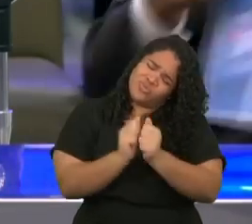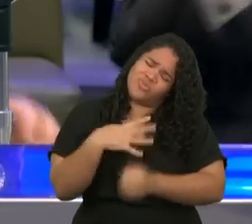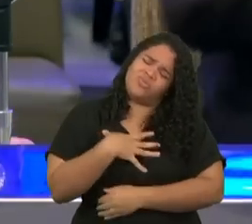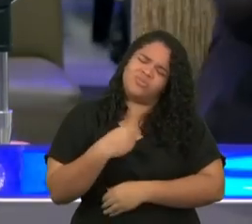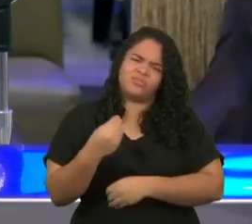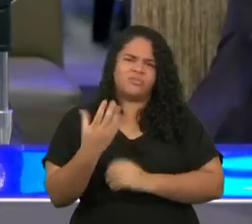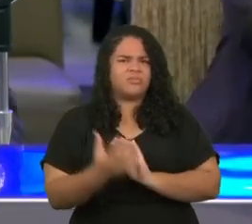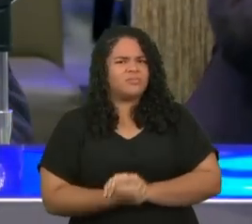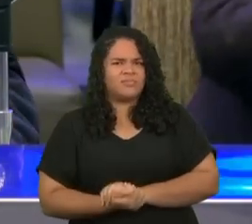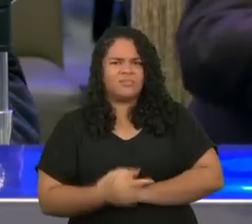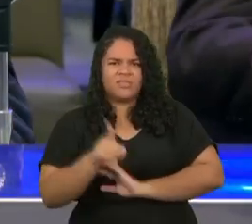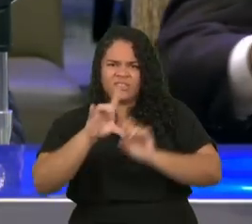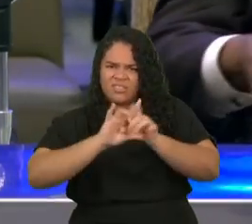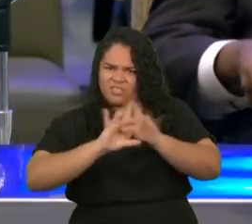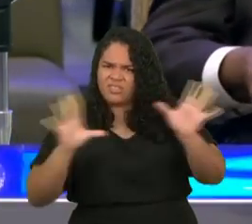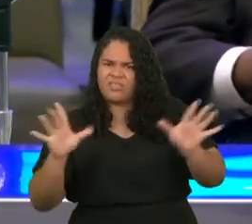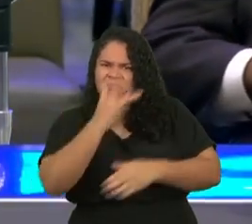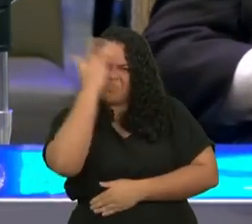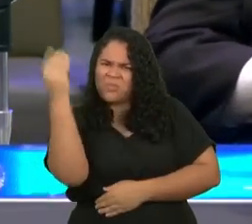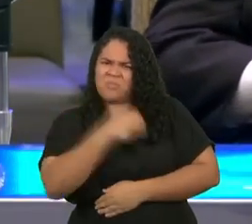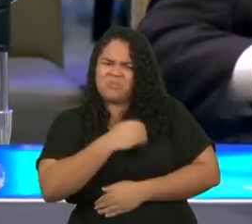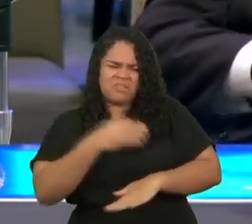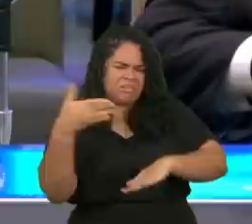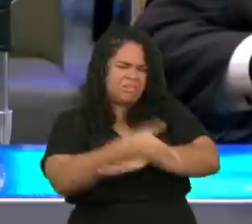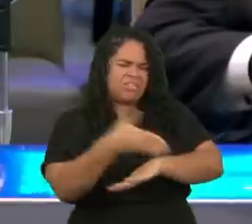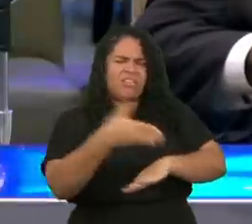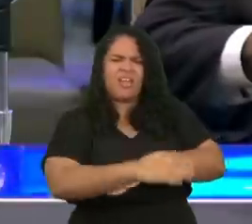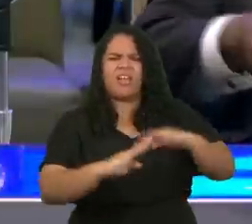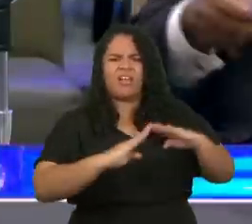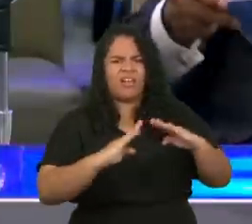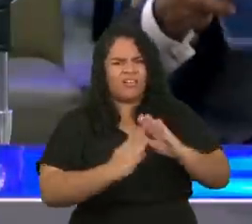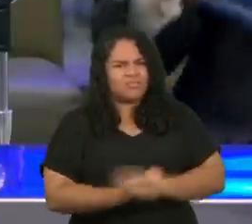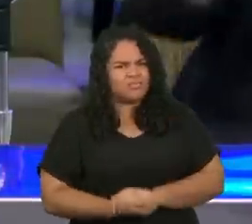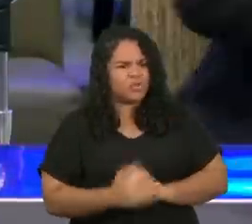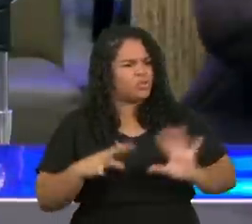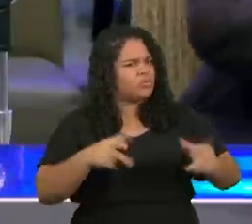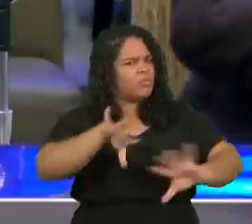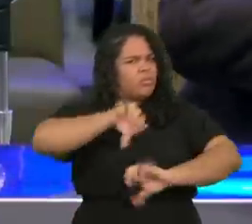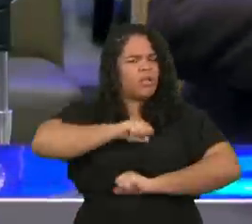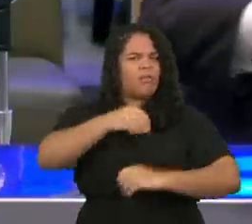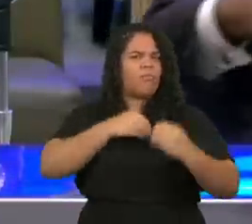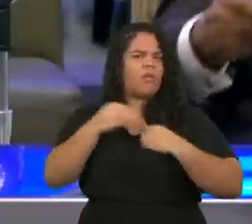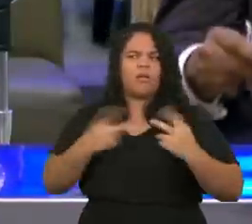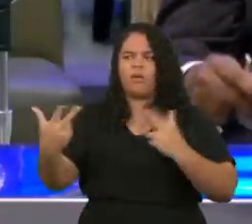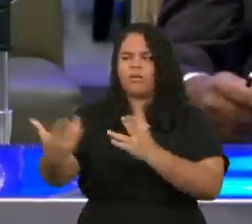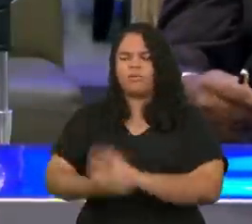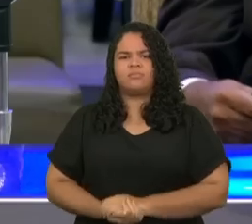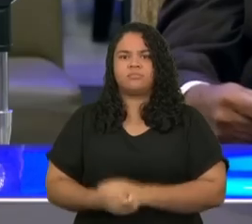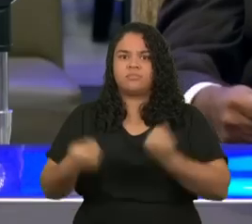contaminar a tua casa eu vais contaminar a tua casa a critério